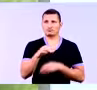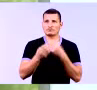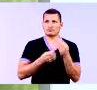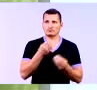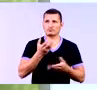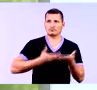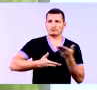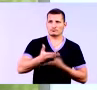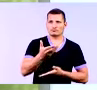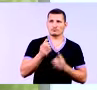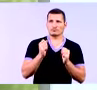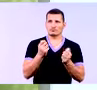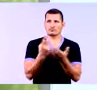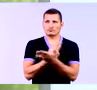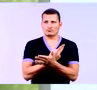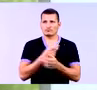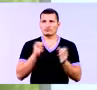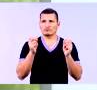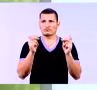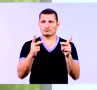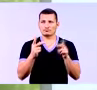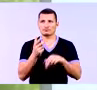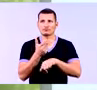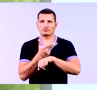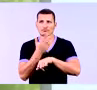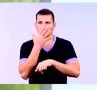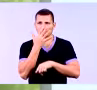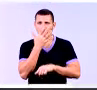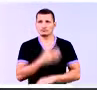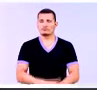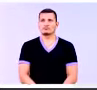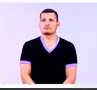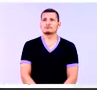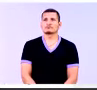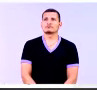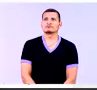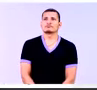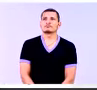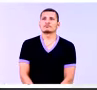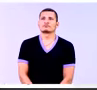final pode acontecer. Ok? Vamos assistir o vídeo. O que é